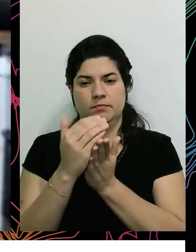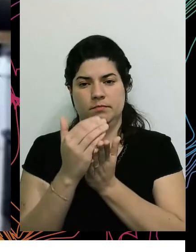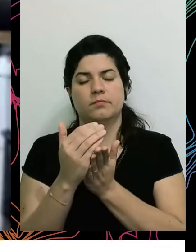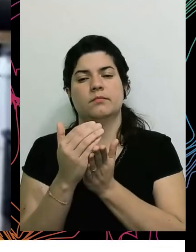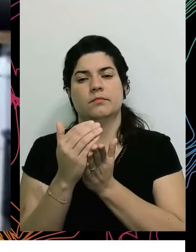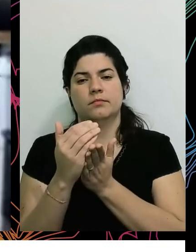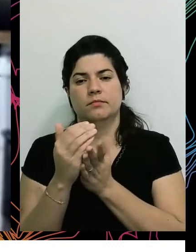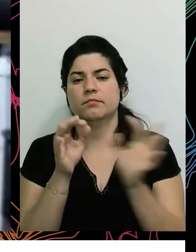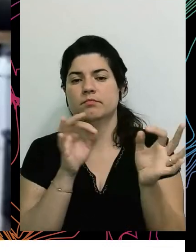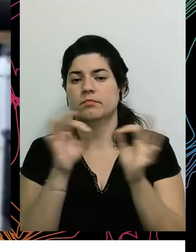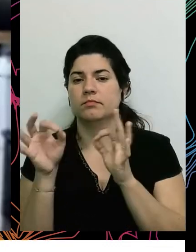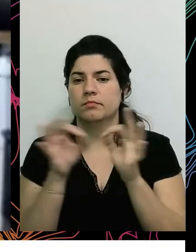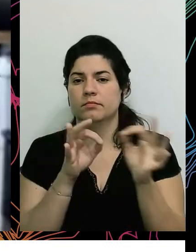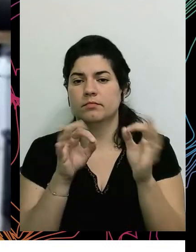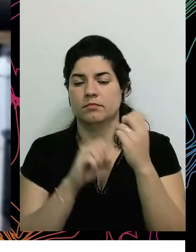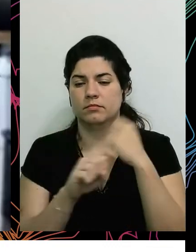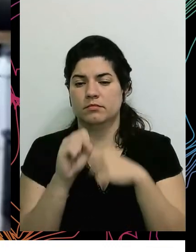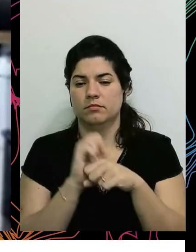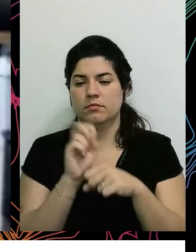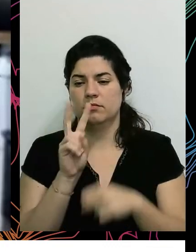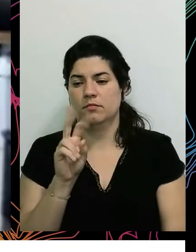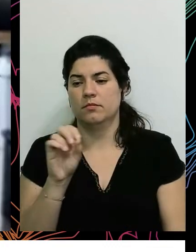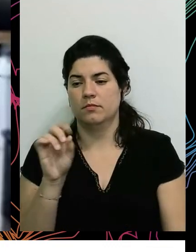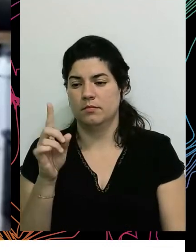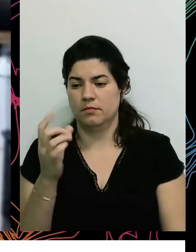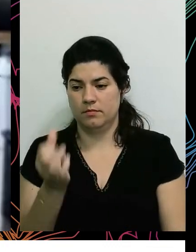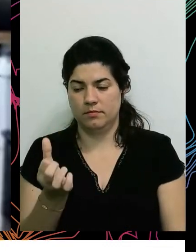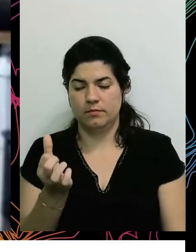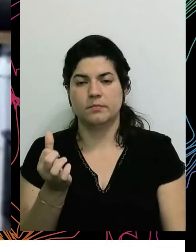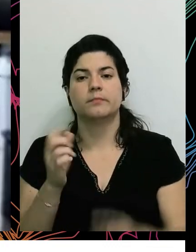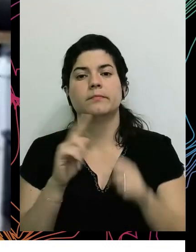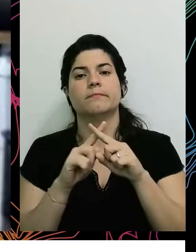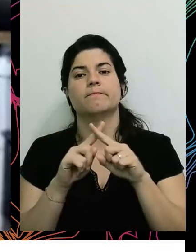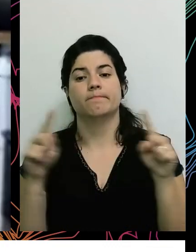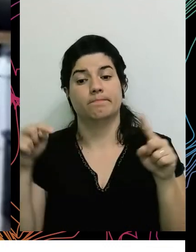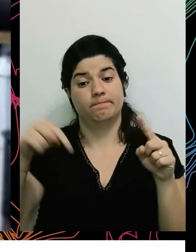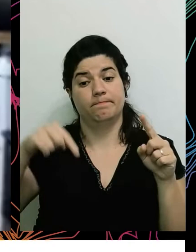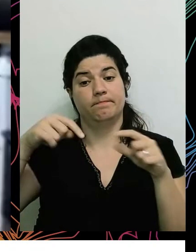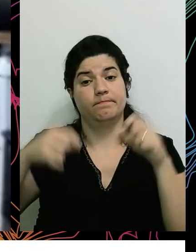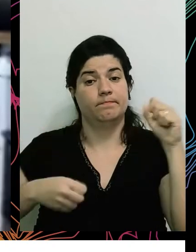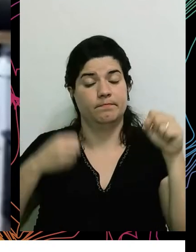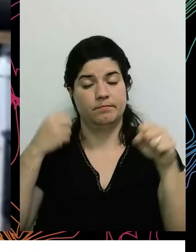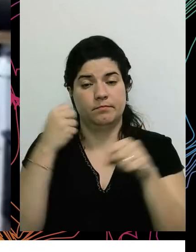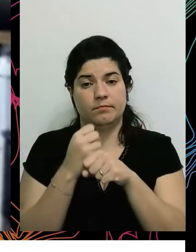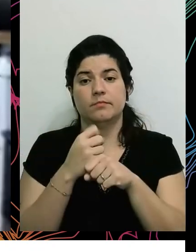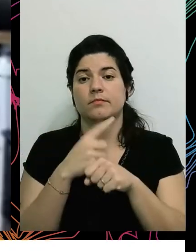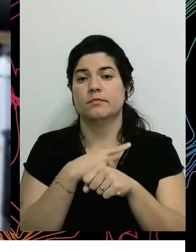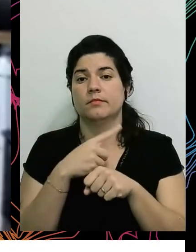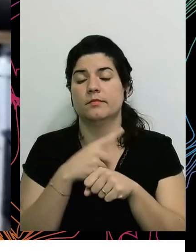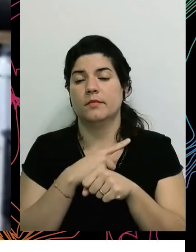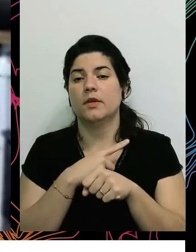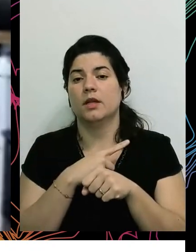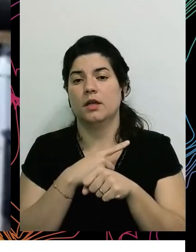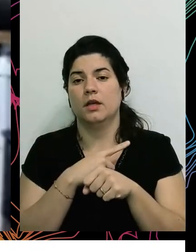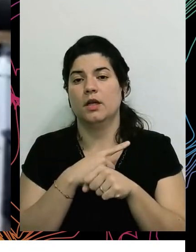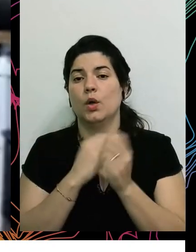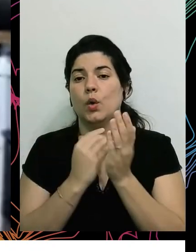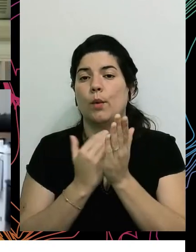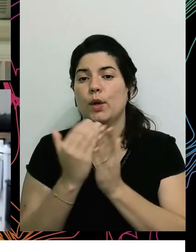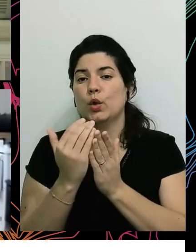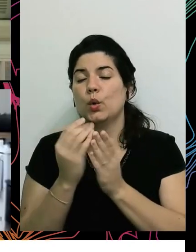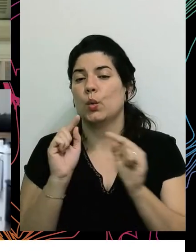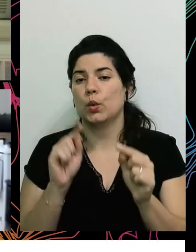começou a engatinhar em 2016, mas esse ano começou justamente o programa de